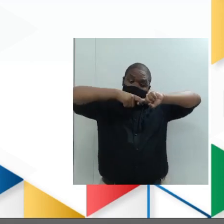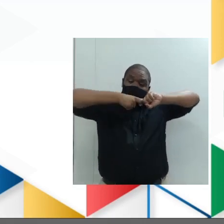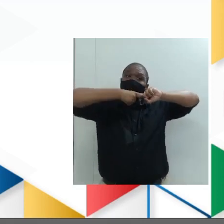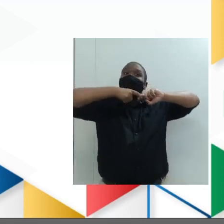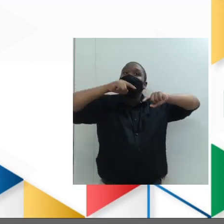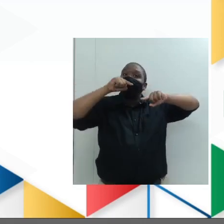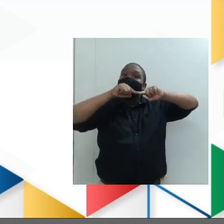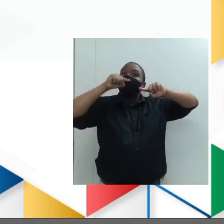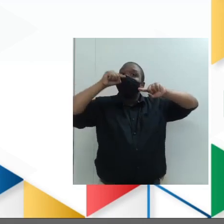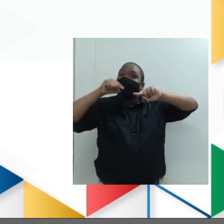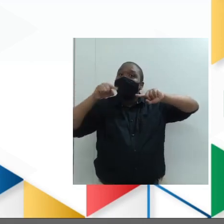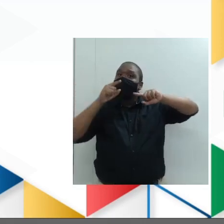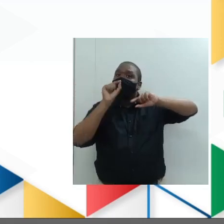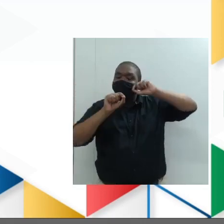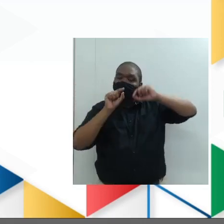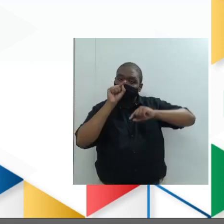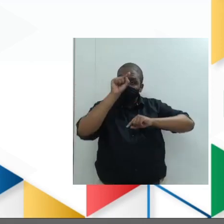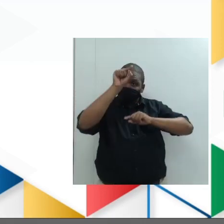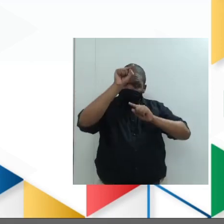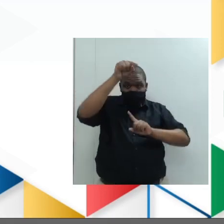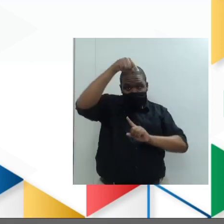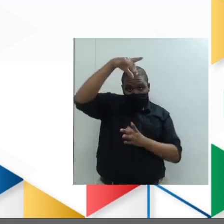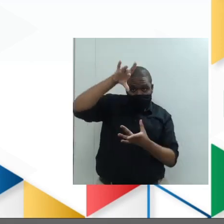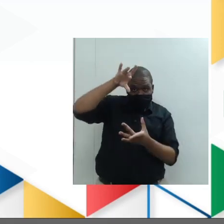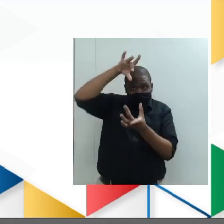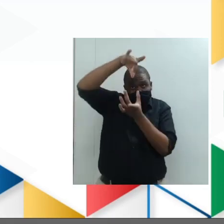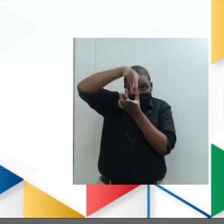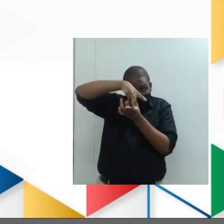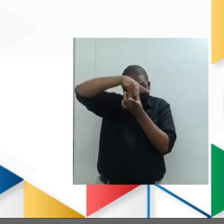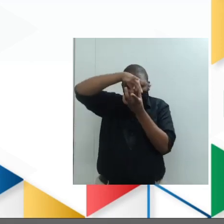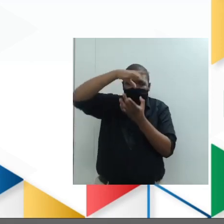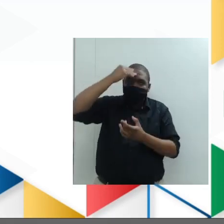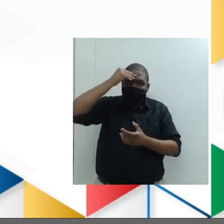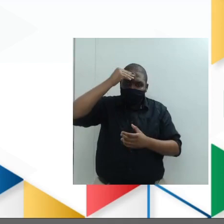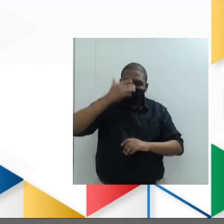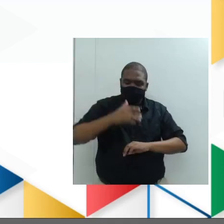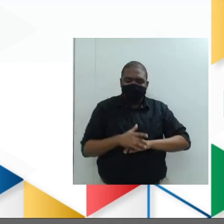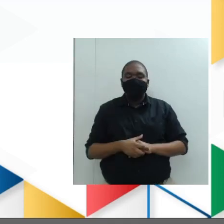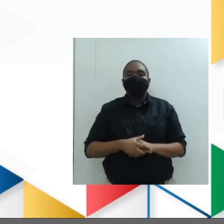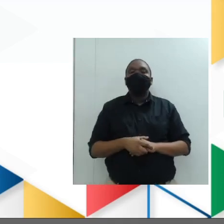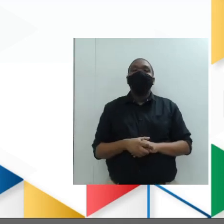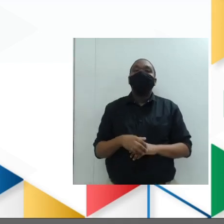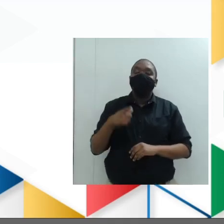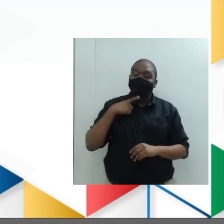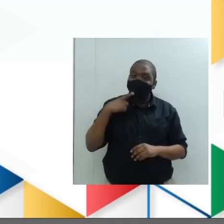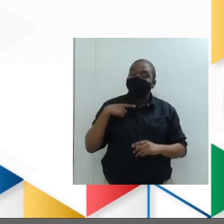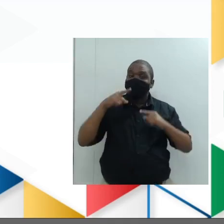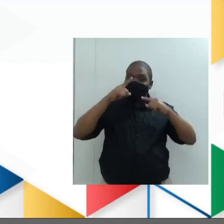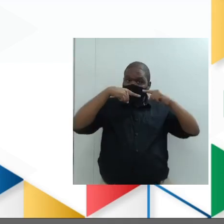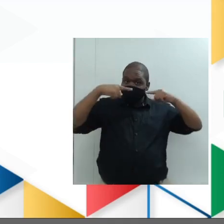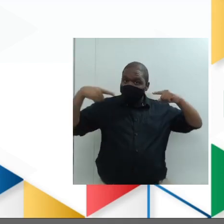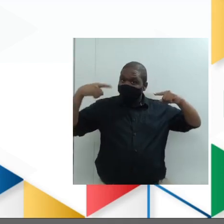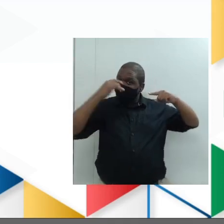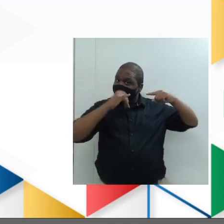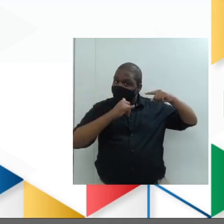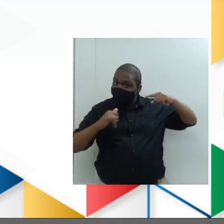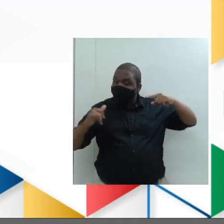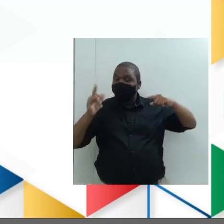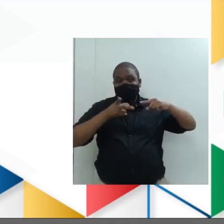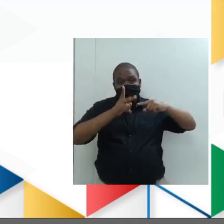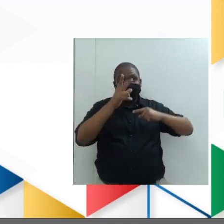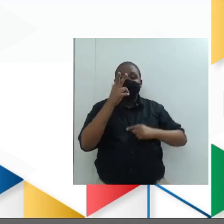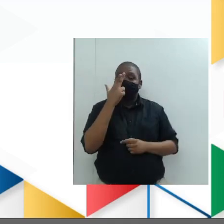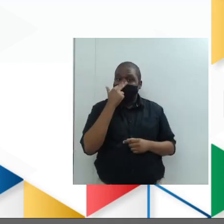circuito que ligam dois ou mais ramos nesses pontos. A corrente elétrica ela é sempre a